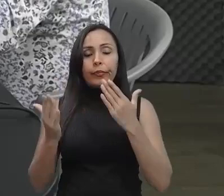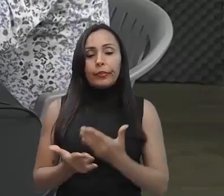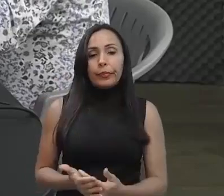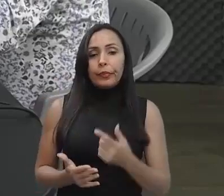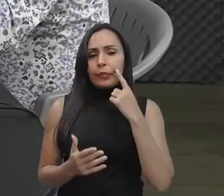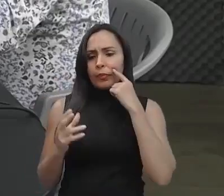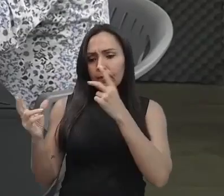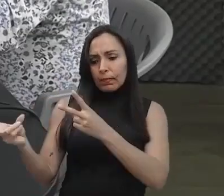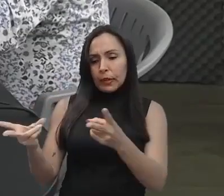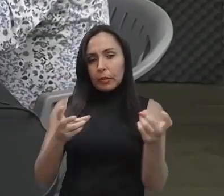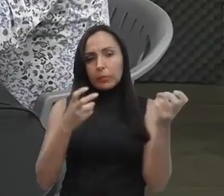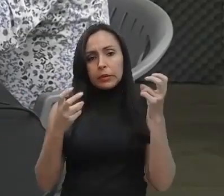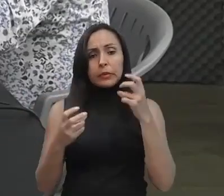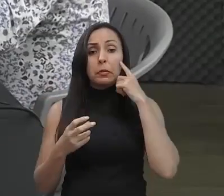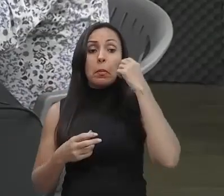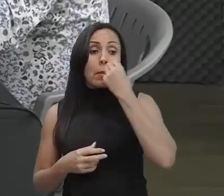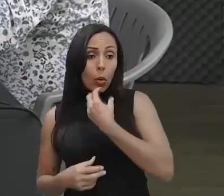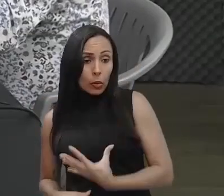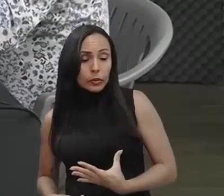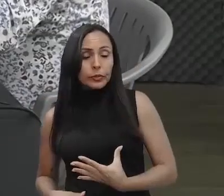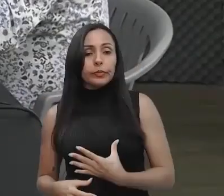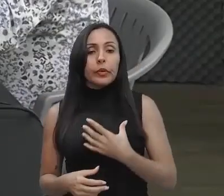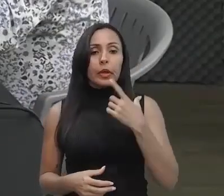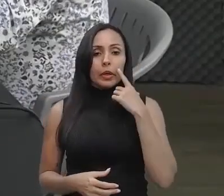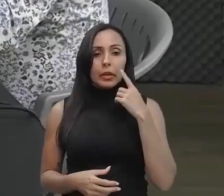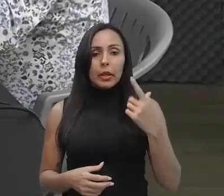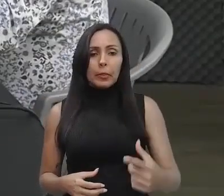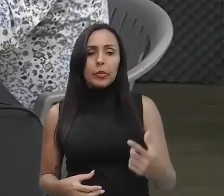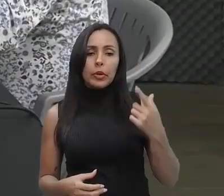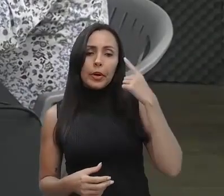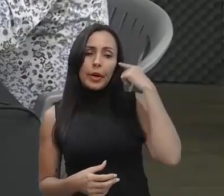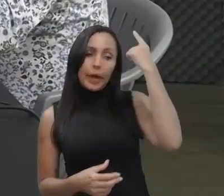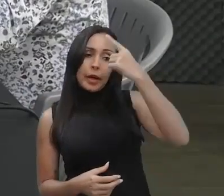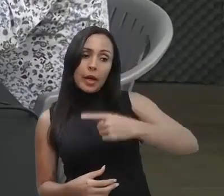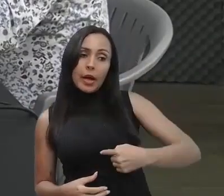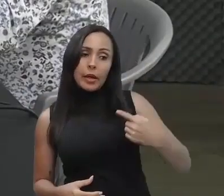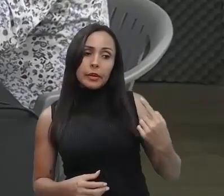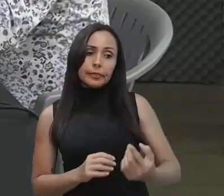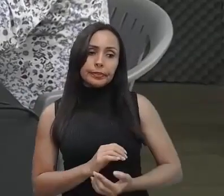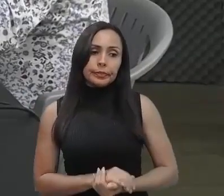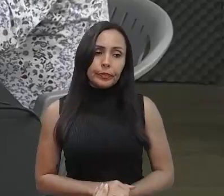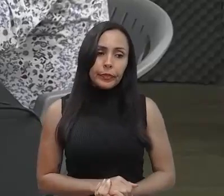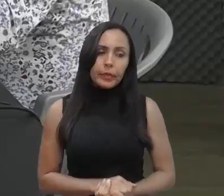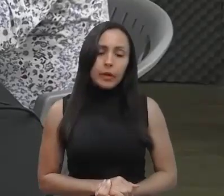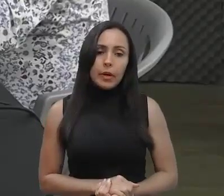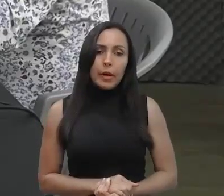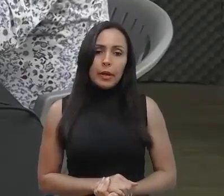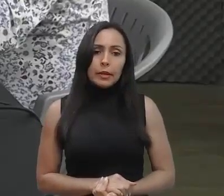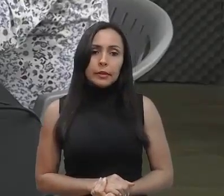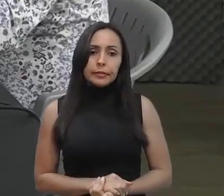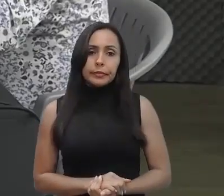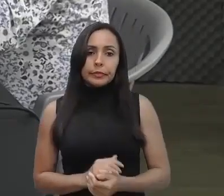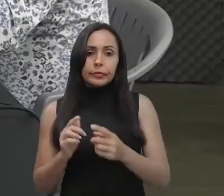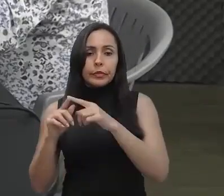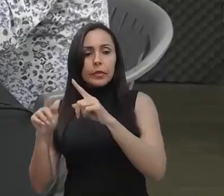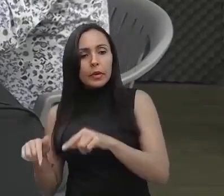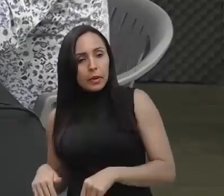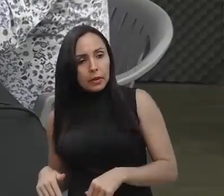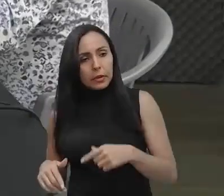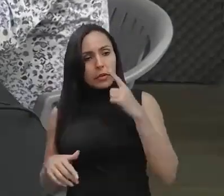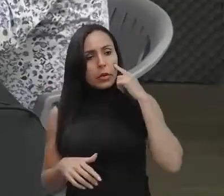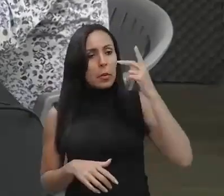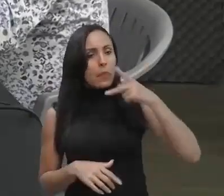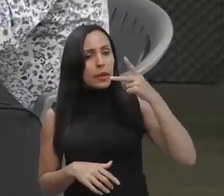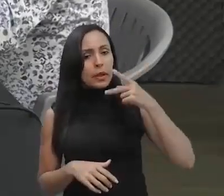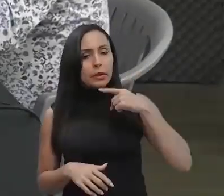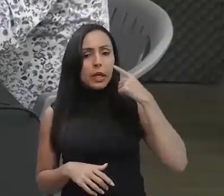eles são muito bons e que rendem muita imagem entende se rendeu muita imagem um projeto nça tem gente para falar a gente vai lá